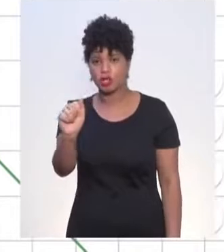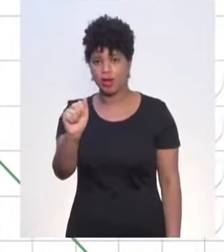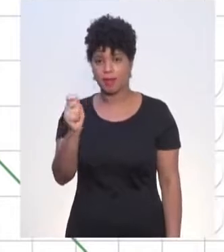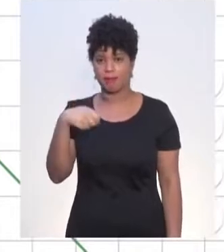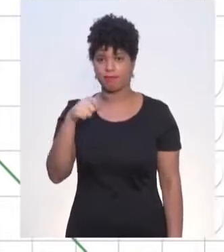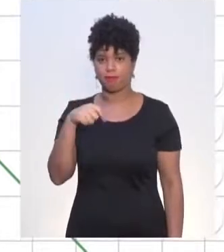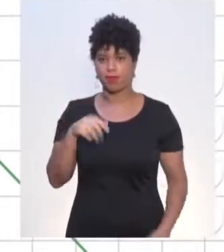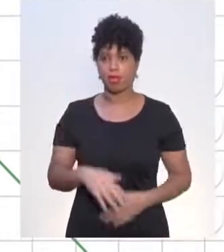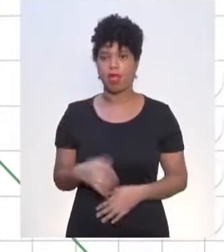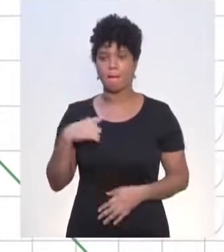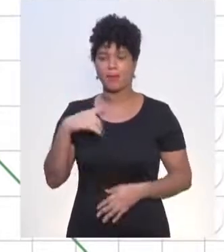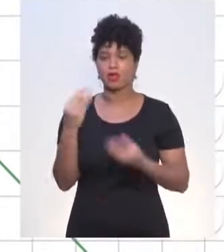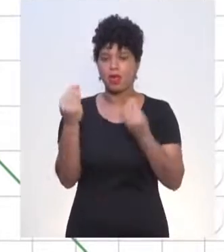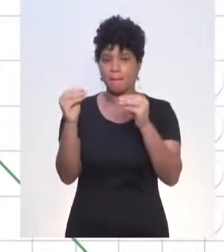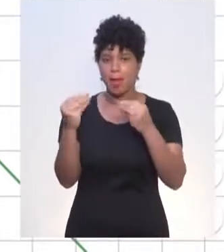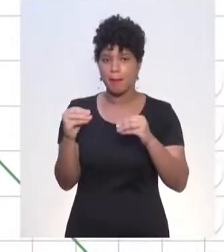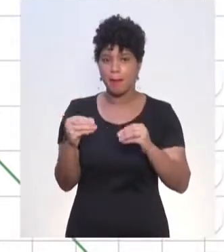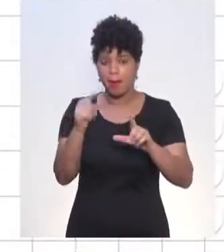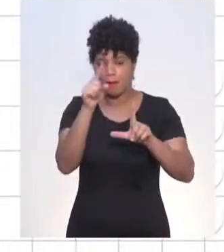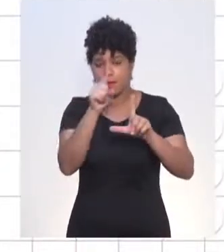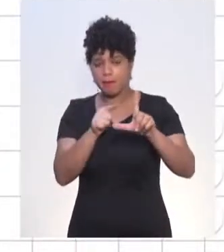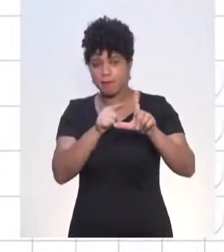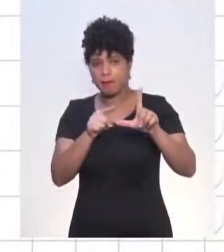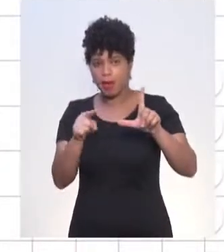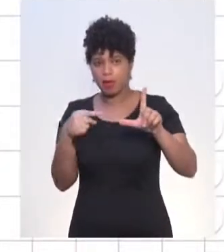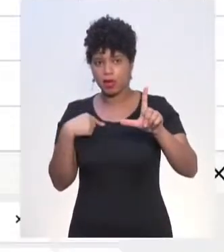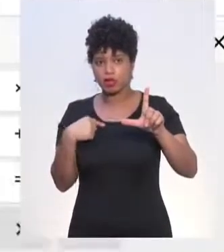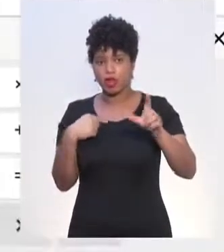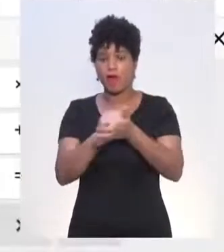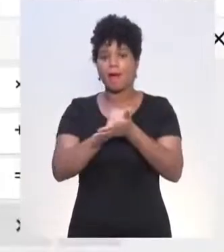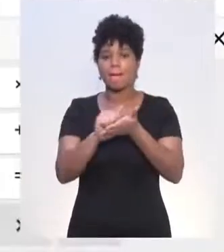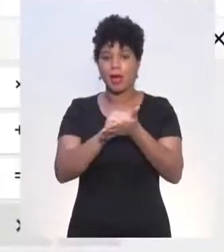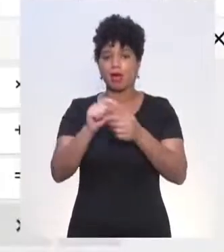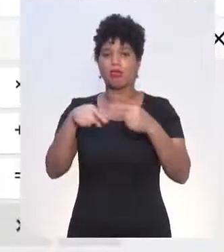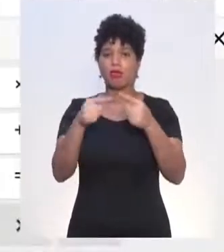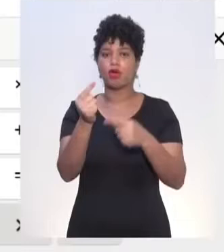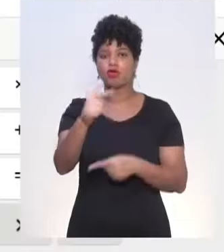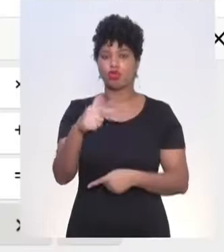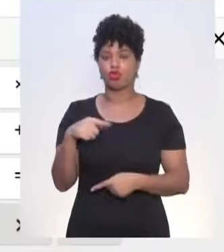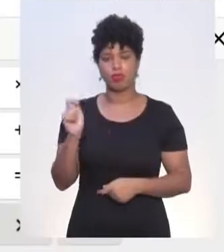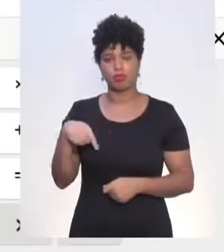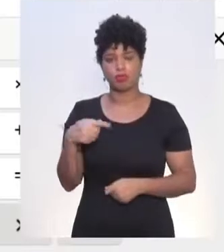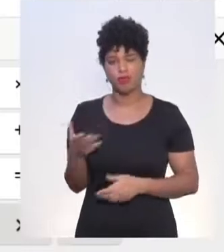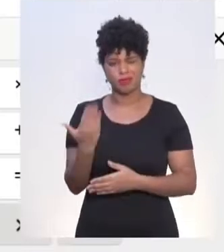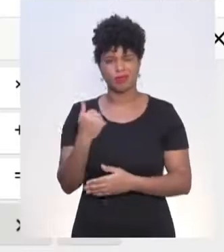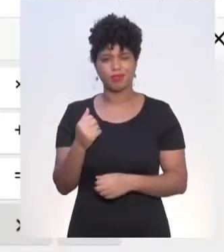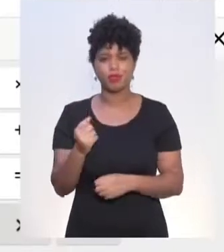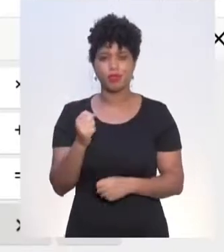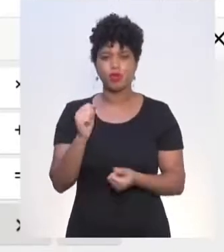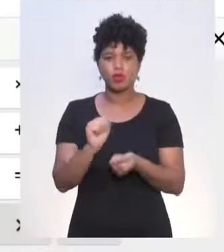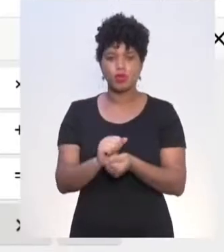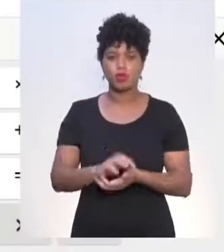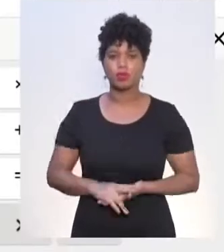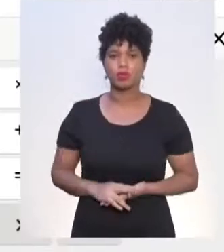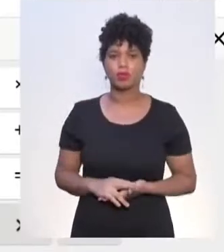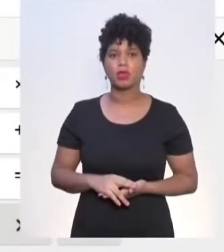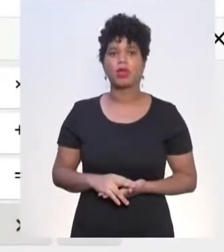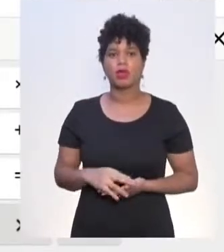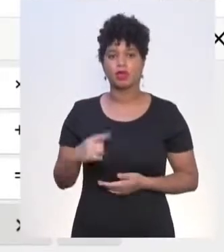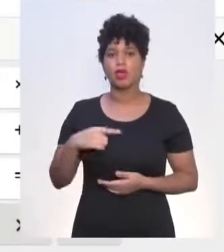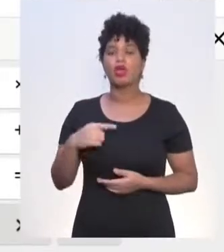construindo essa própria equação, mas eu vou fazer com vocês. Eu vou apagar ela aqui, aí eu vou fazer com vocês. Igual está escrito lá.